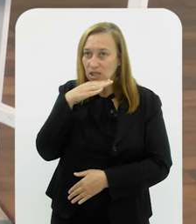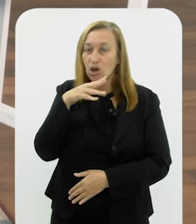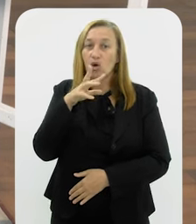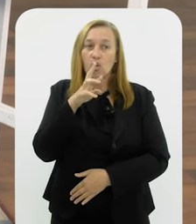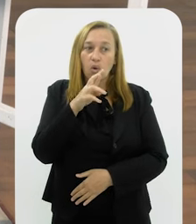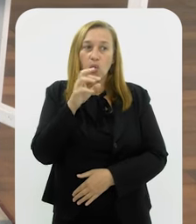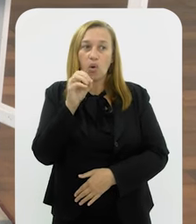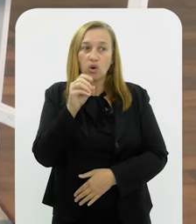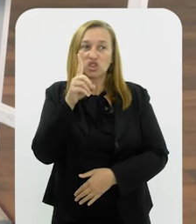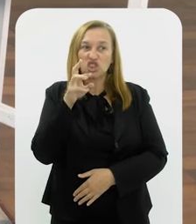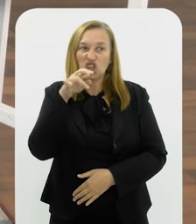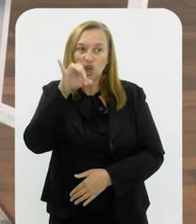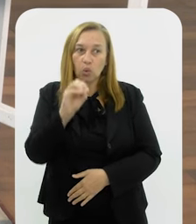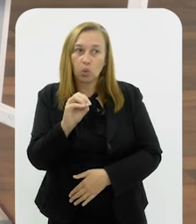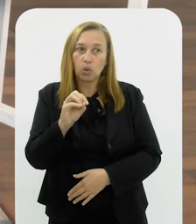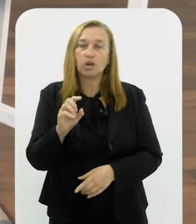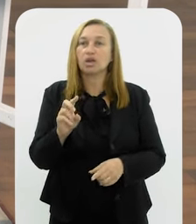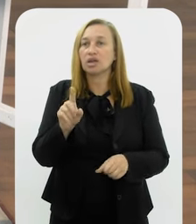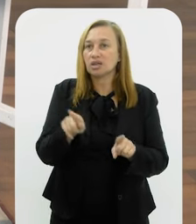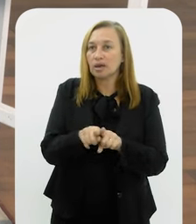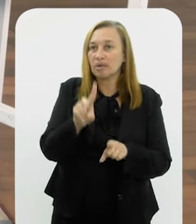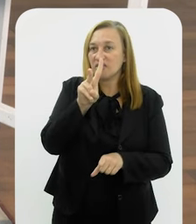Mangueira. Rodrigo, né? E Vitor Arte.